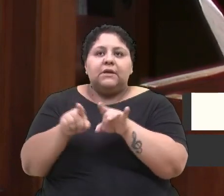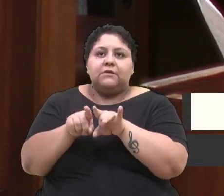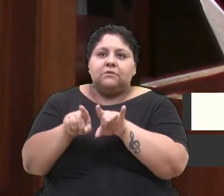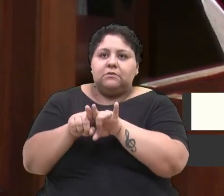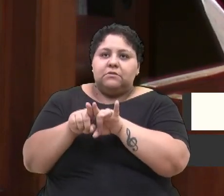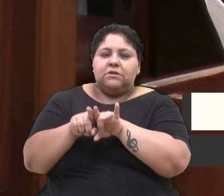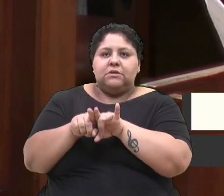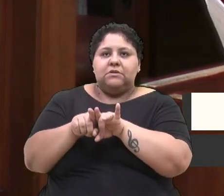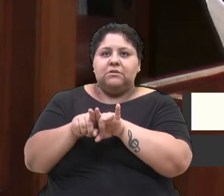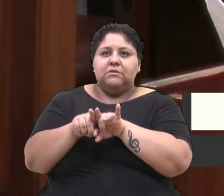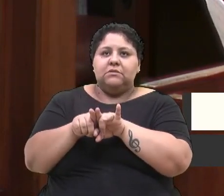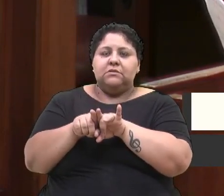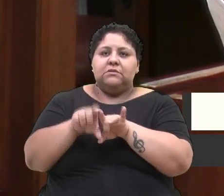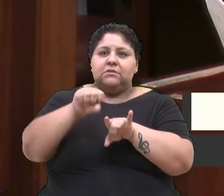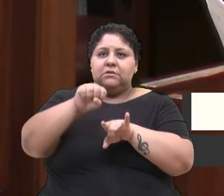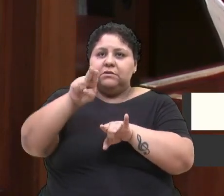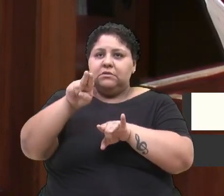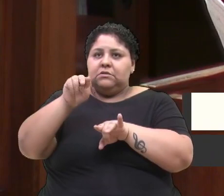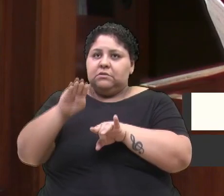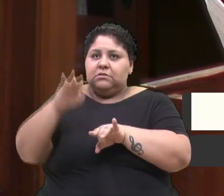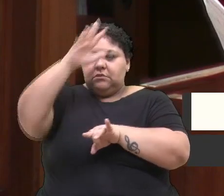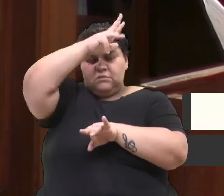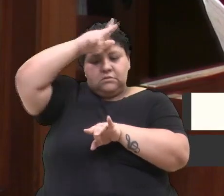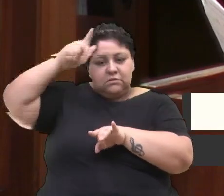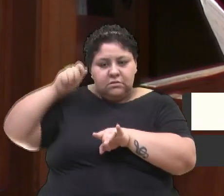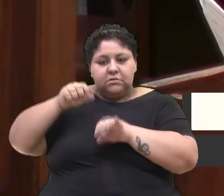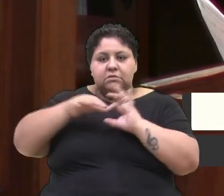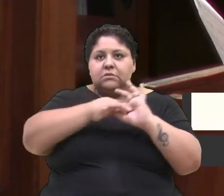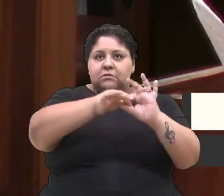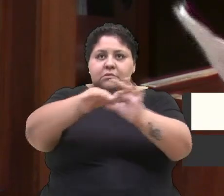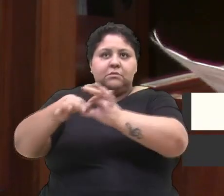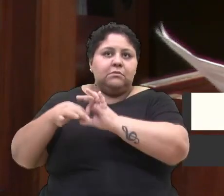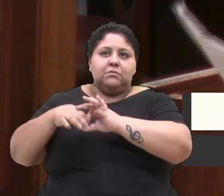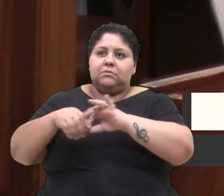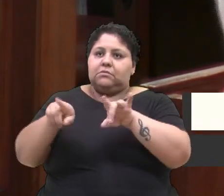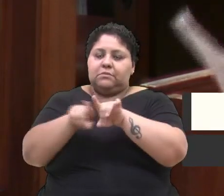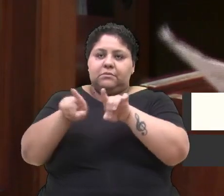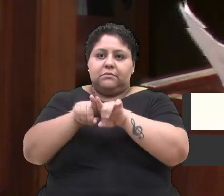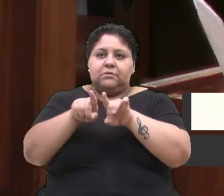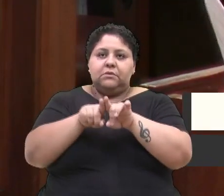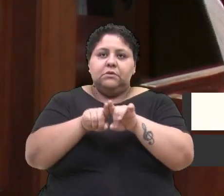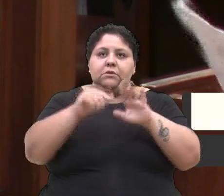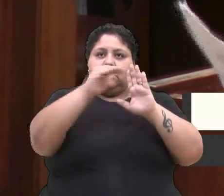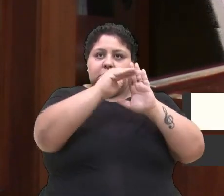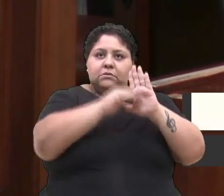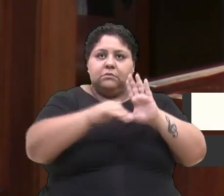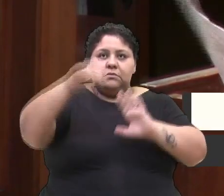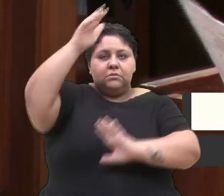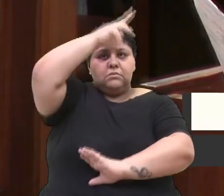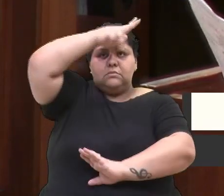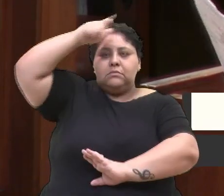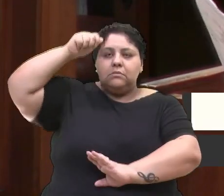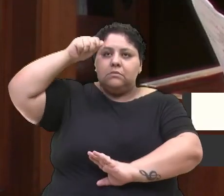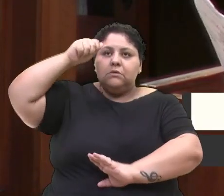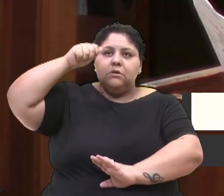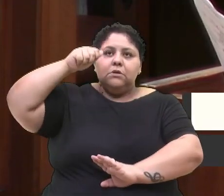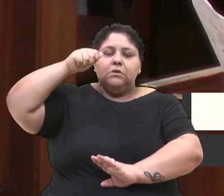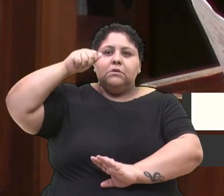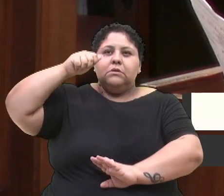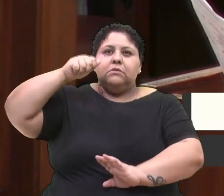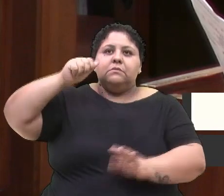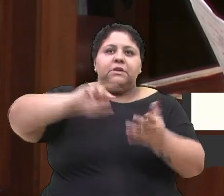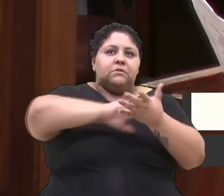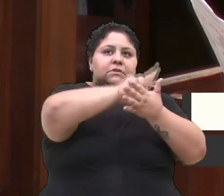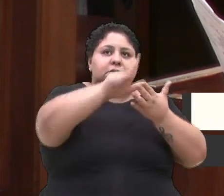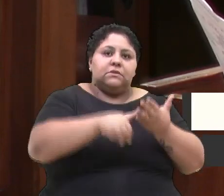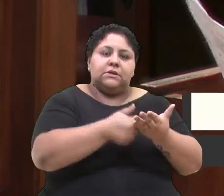A subprefeitura se une para fazer um Encanto de Natal de Anarrec, a prefeitura municipal, várias secretarias se